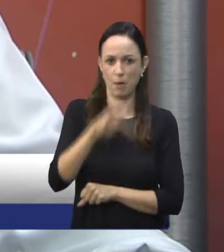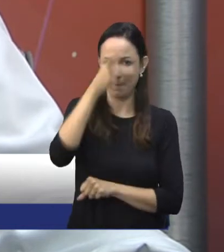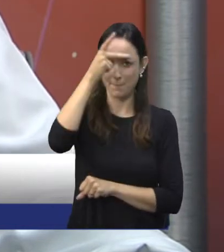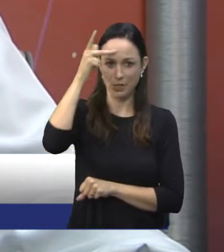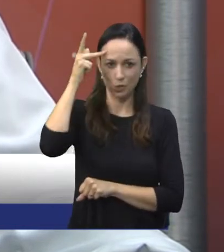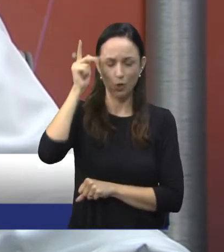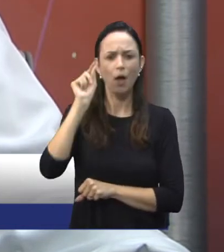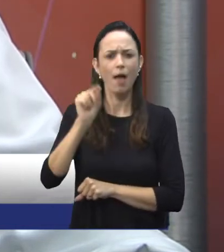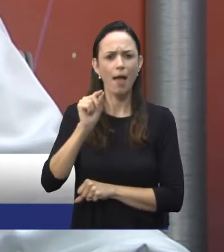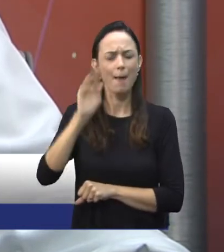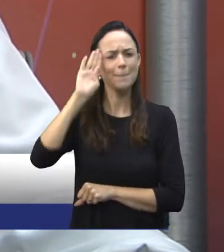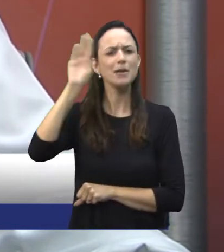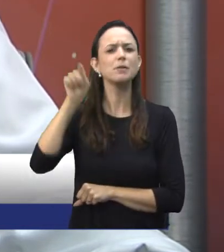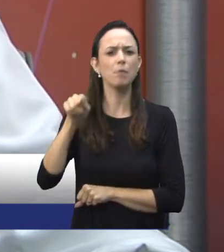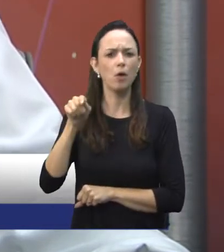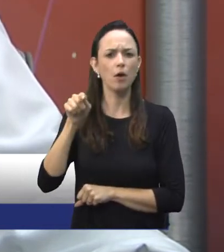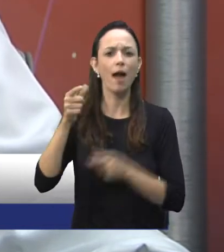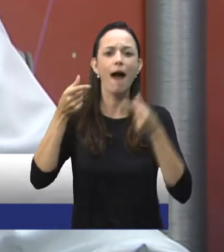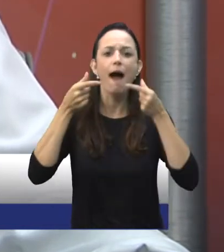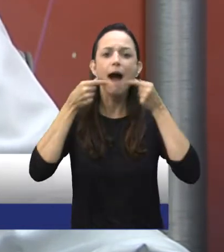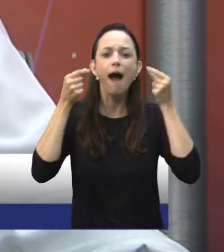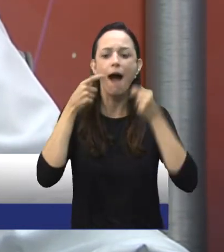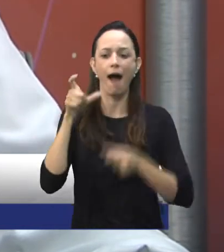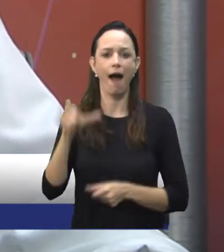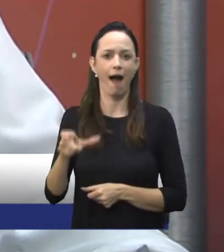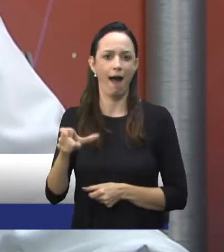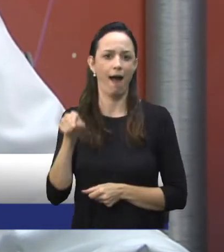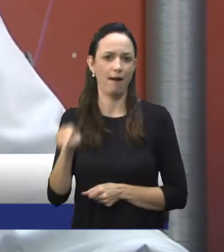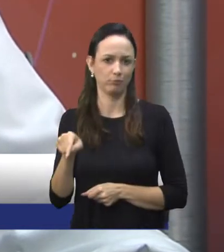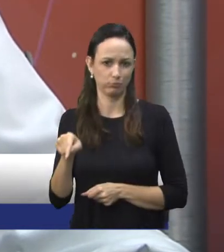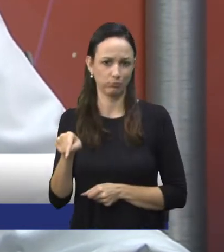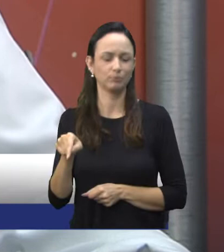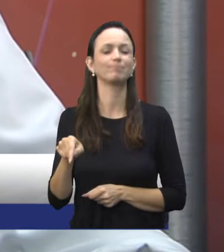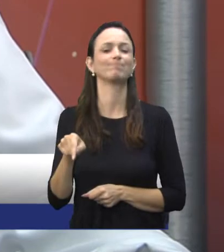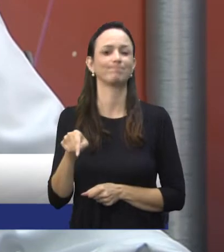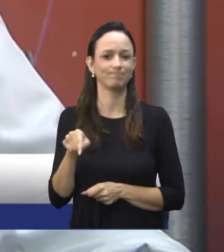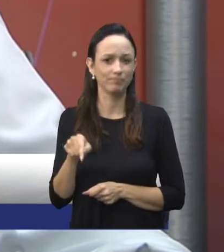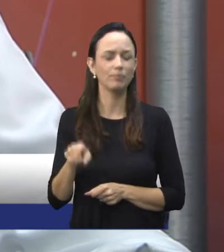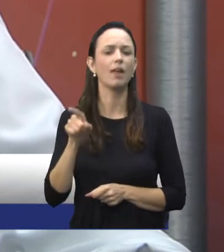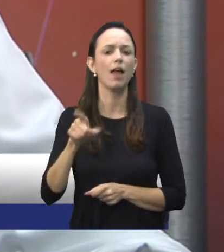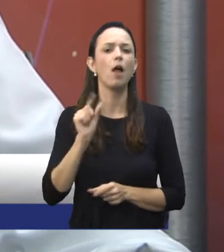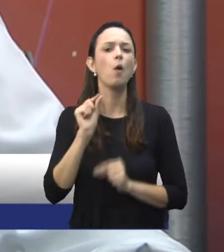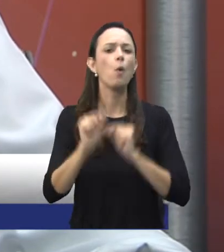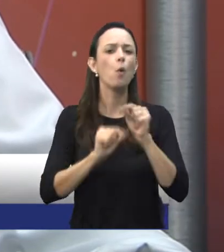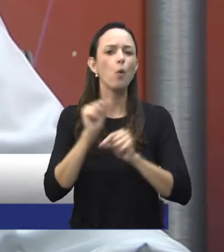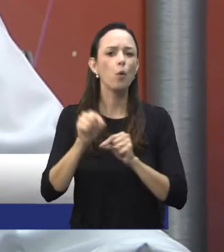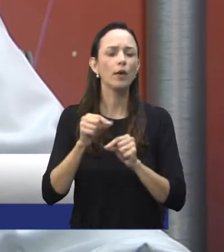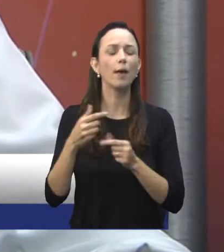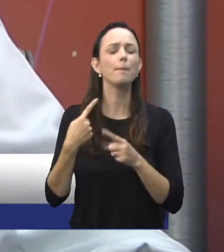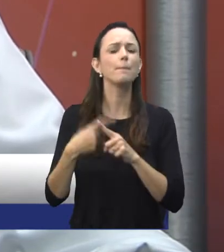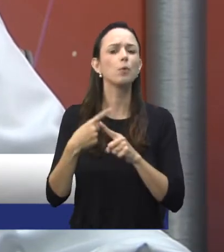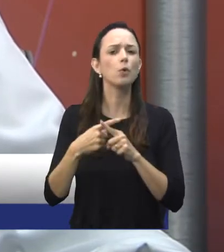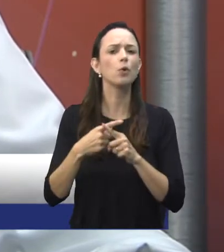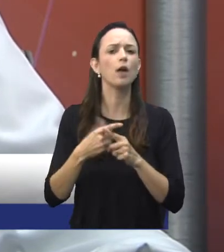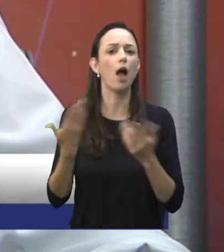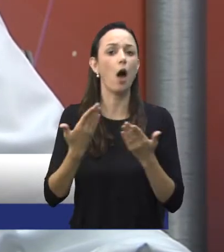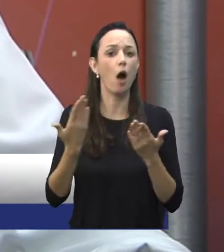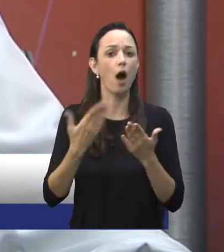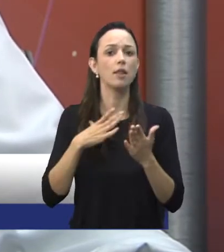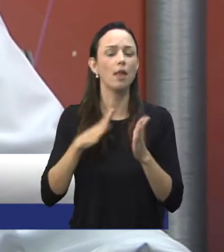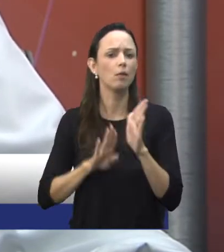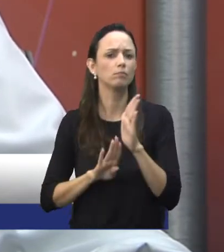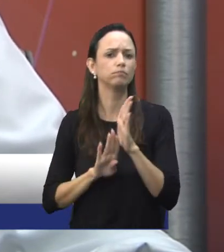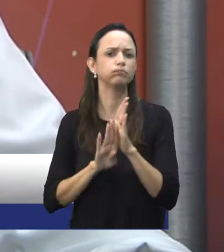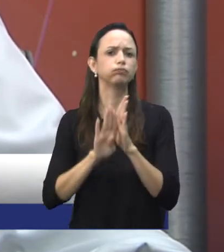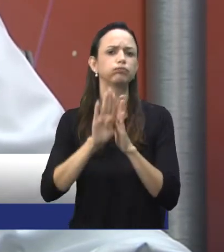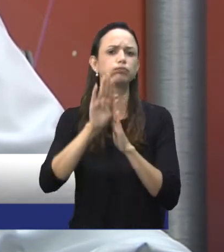caso, o rato de esgoto, ratazana, para o ser humano. E ela está muito relacionada a esses meses de